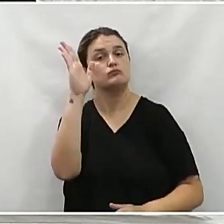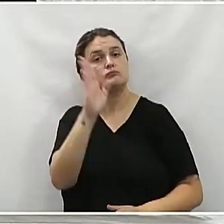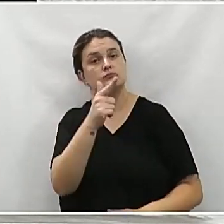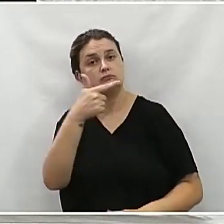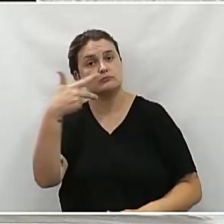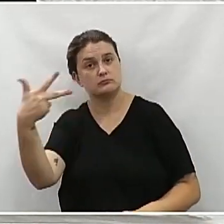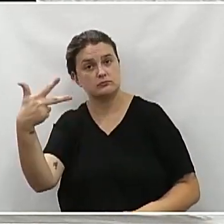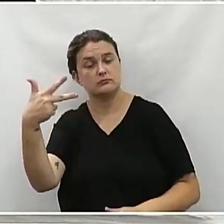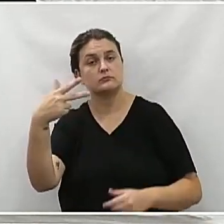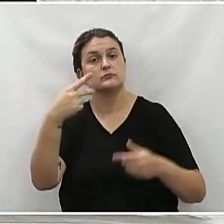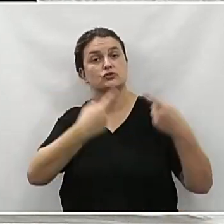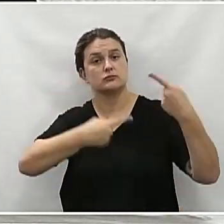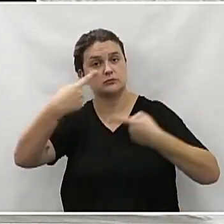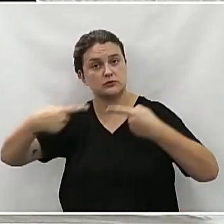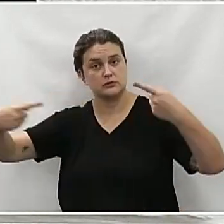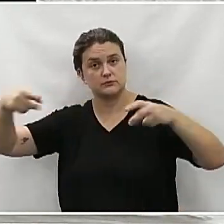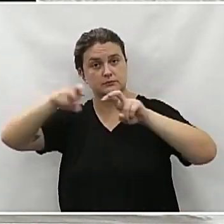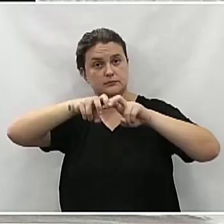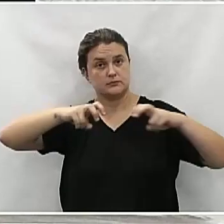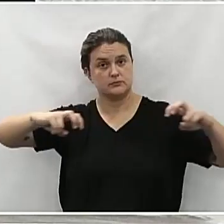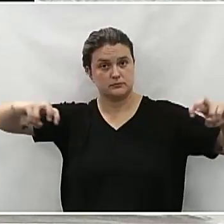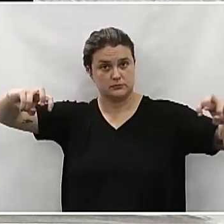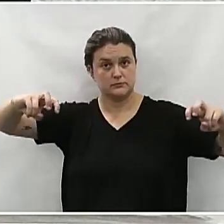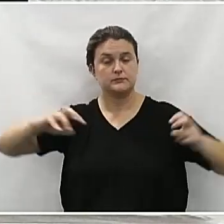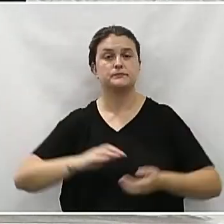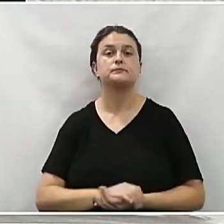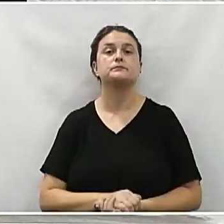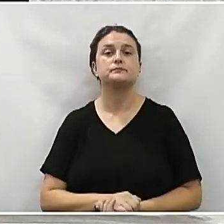2023, para apreciação do plenário.